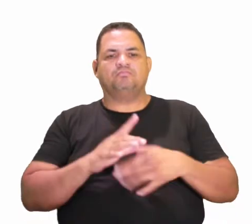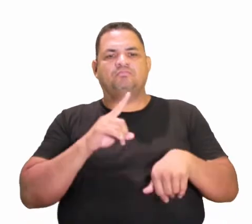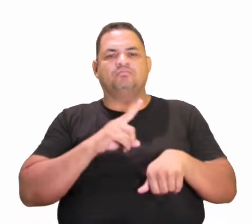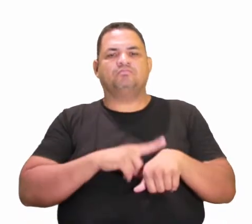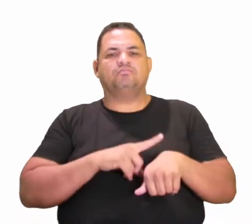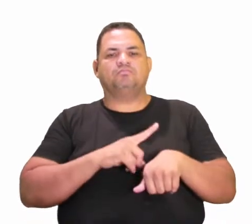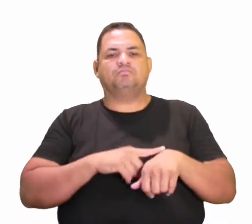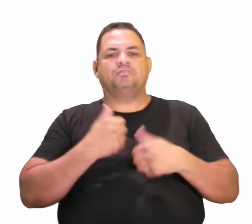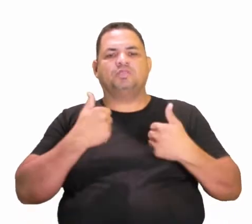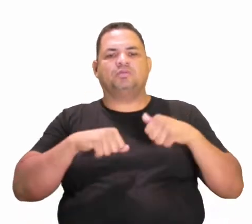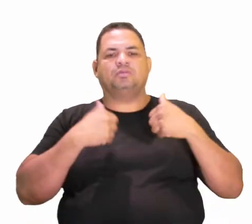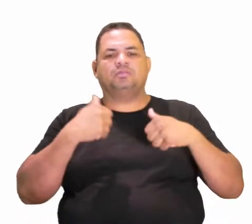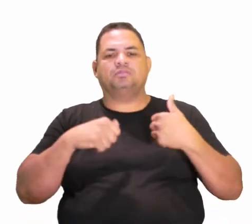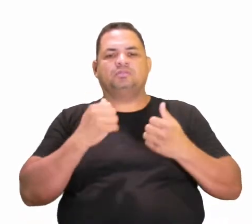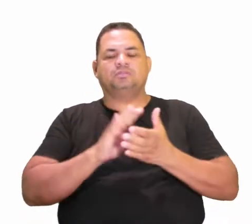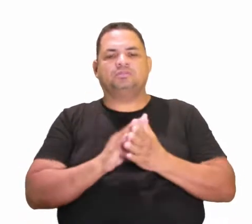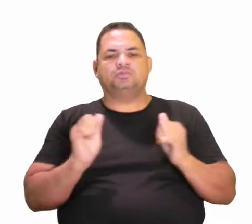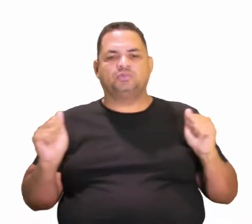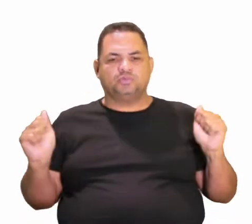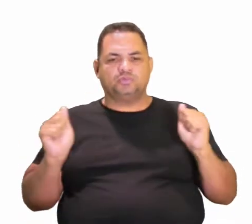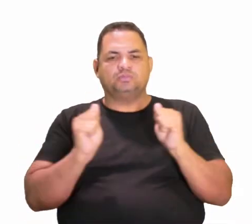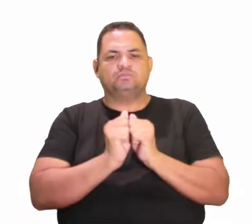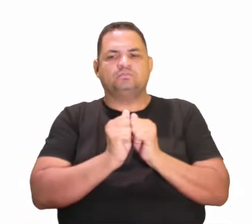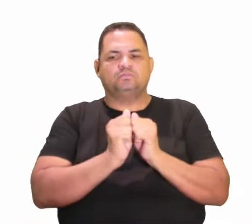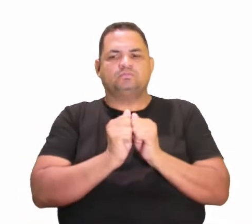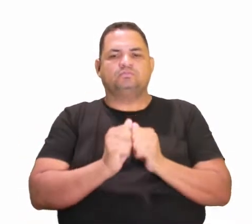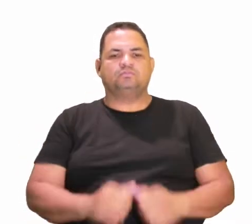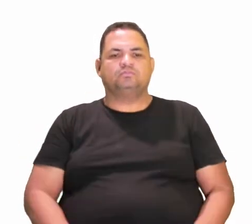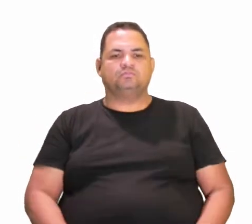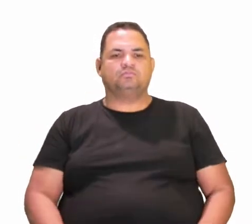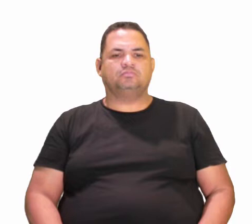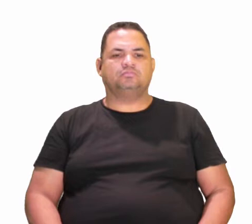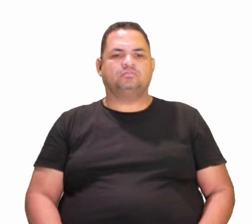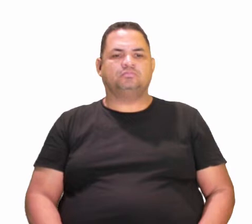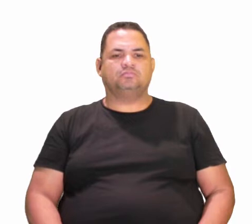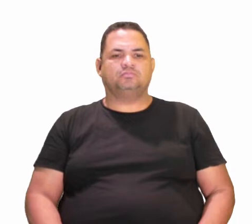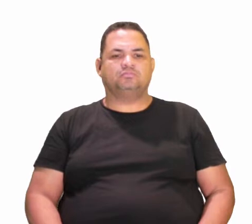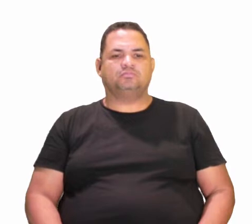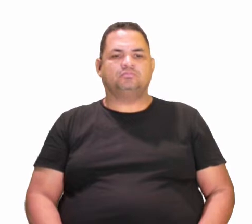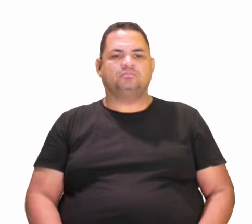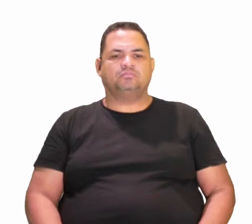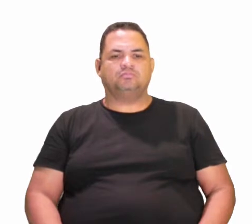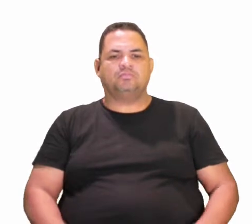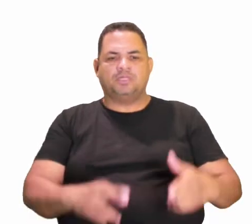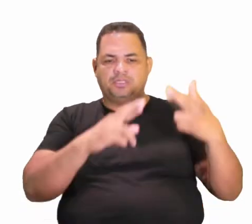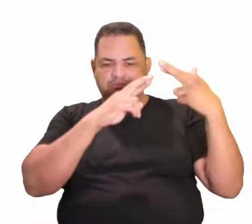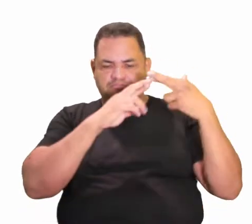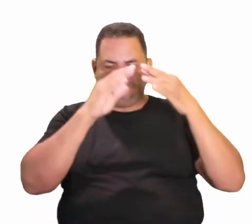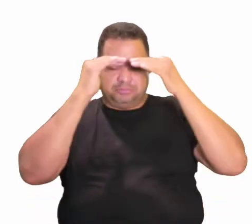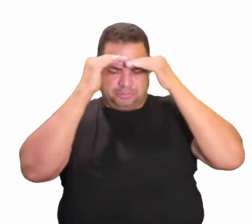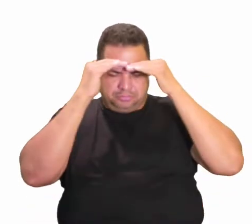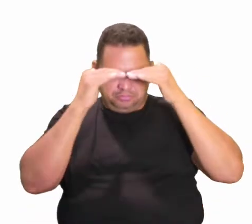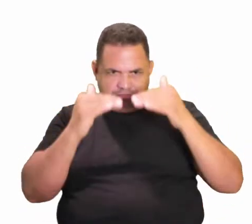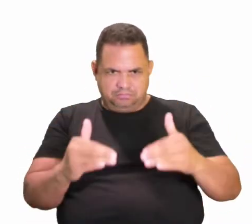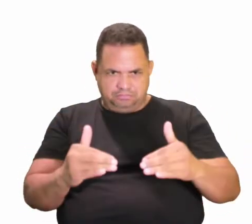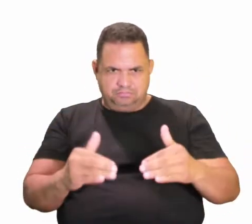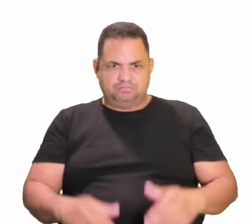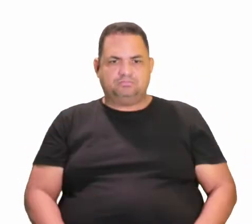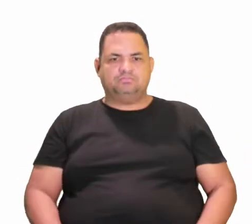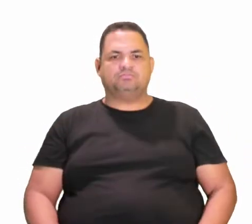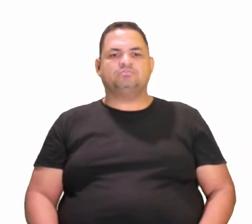qualidade juntos, uma família tem que ter. Respect, respeito.